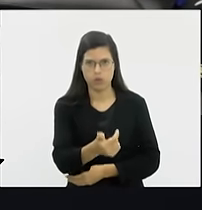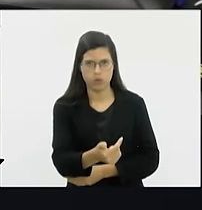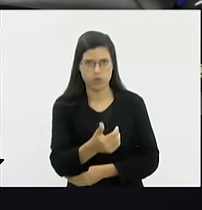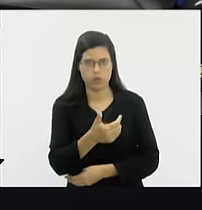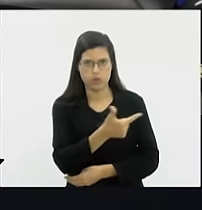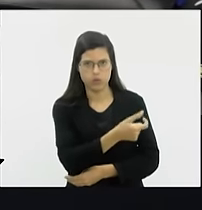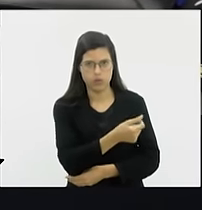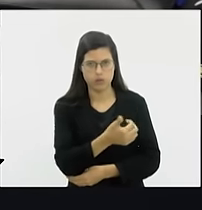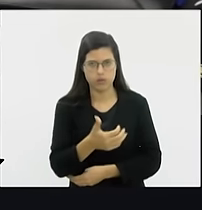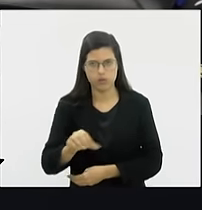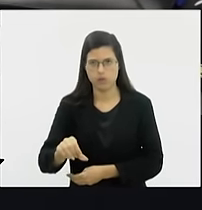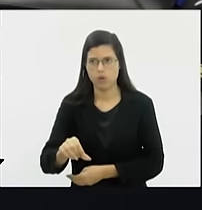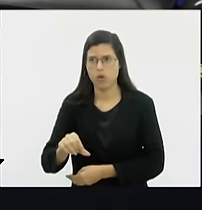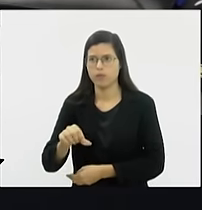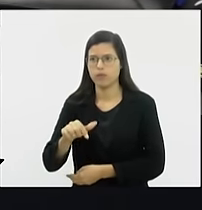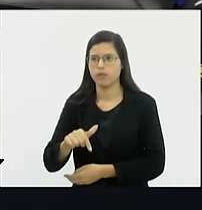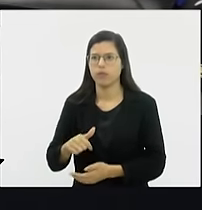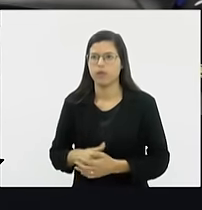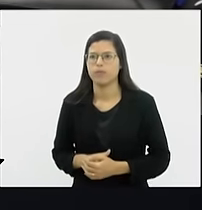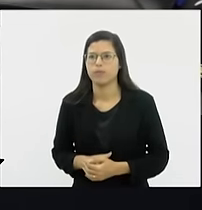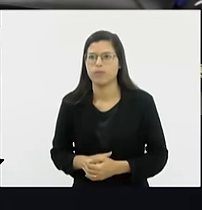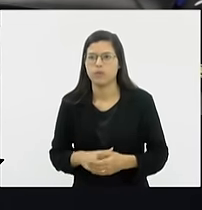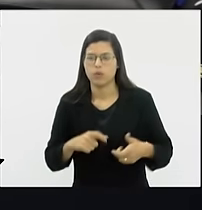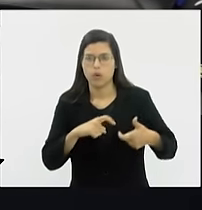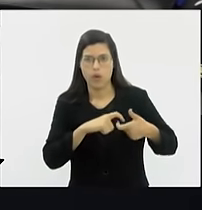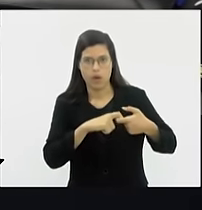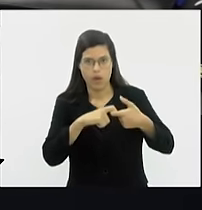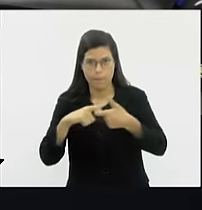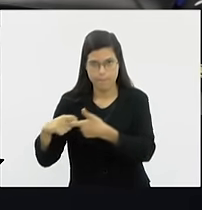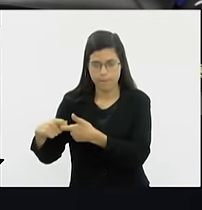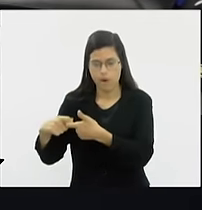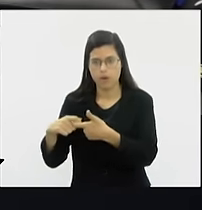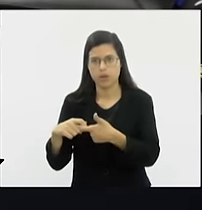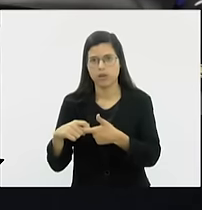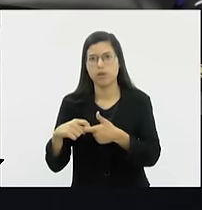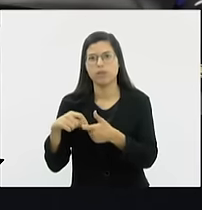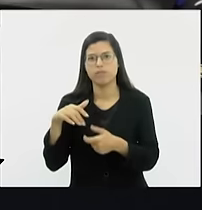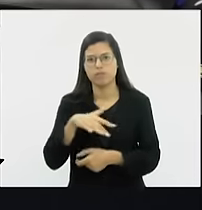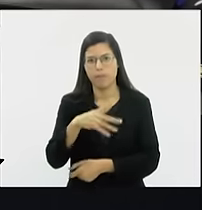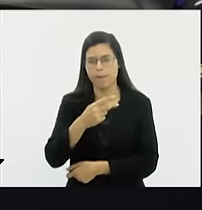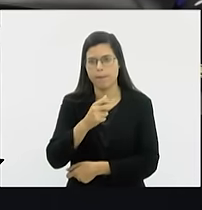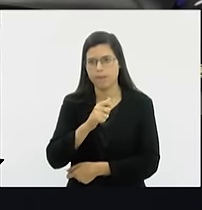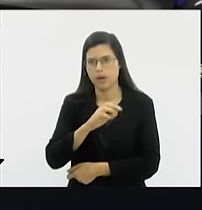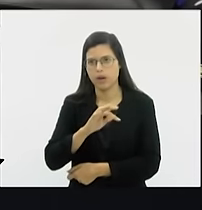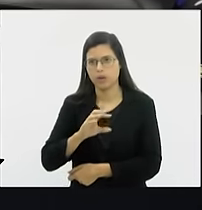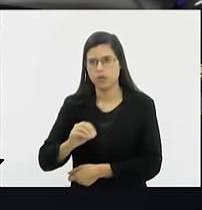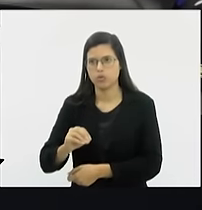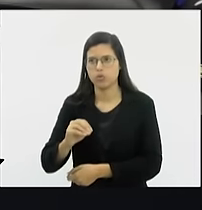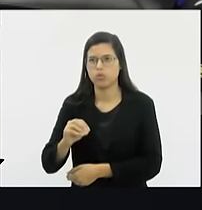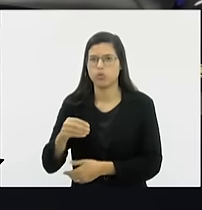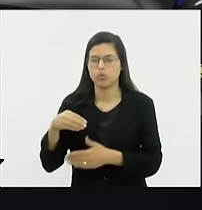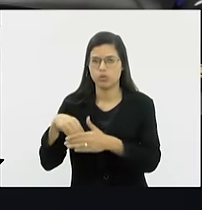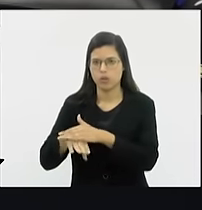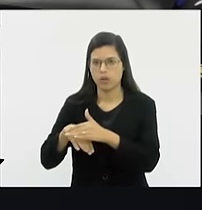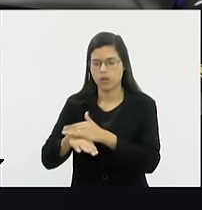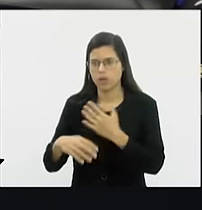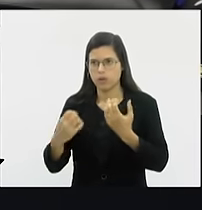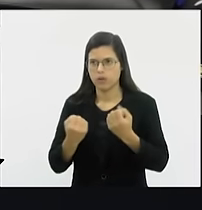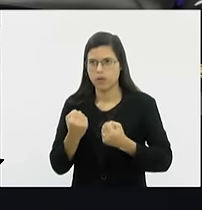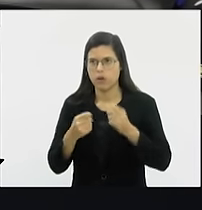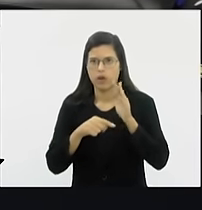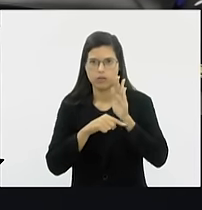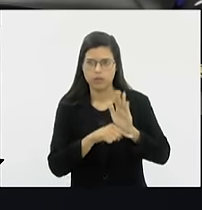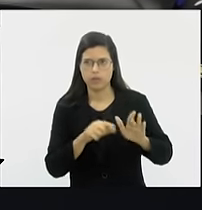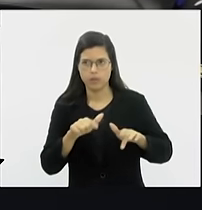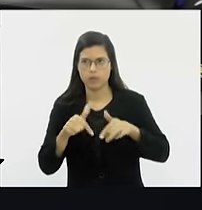1662/2019 e suas condições em número suficiente de reboque, pátios ou depósito de serviços de acautelamento dos veículos, que auxiliarem nas